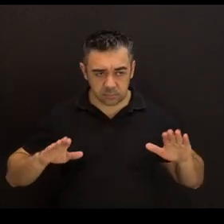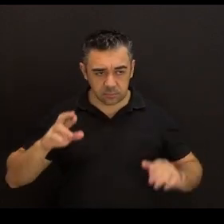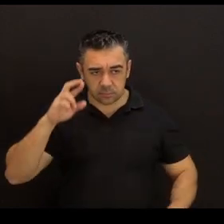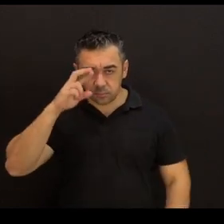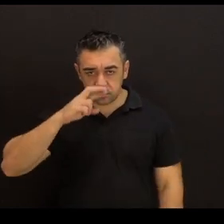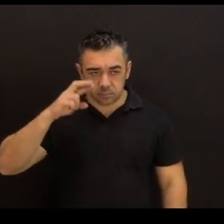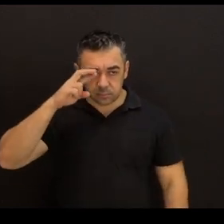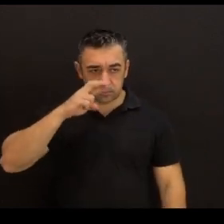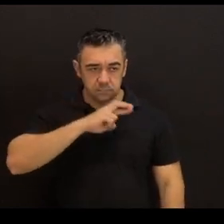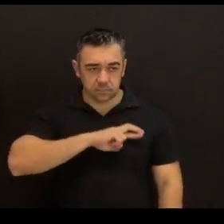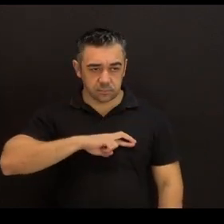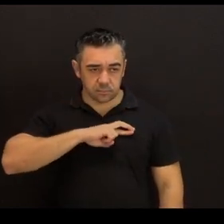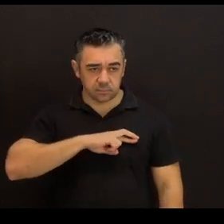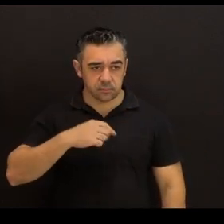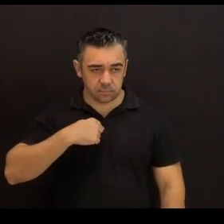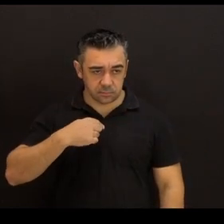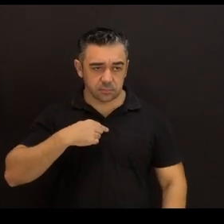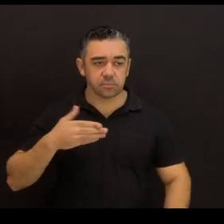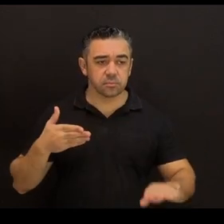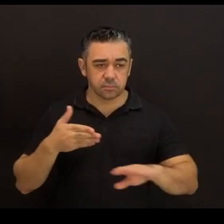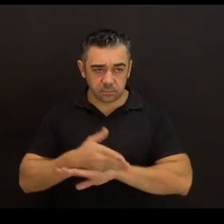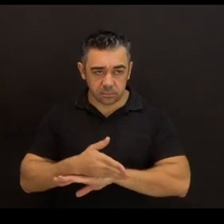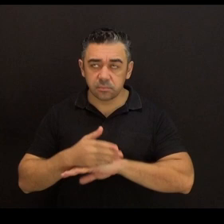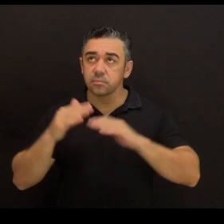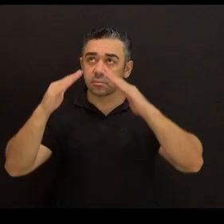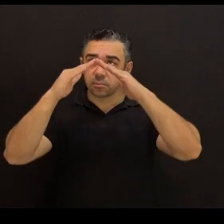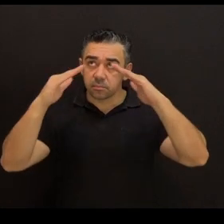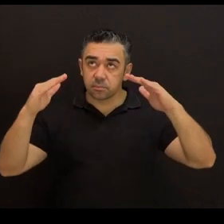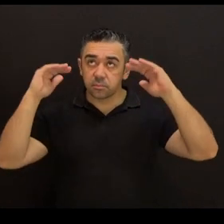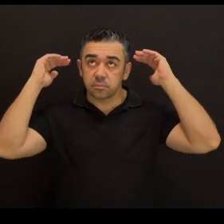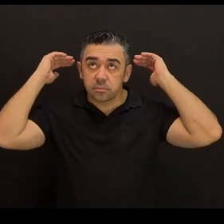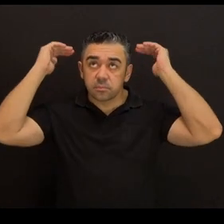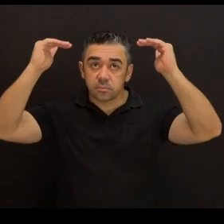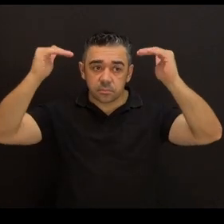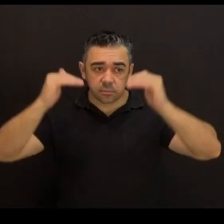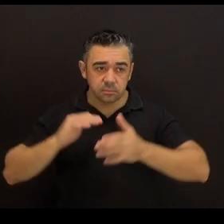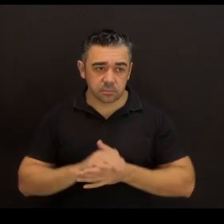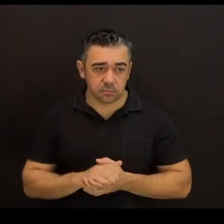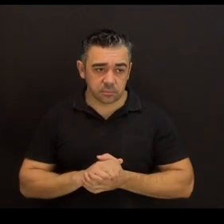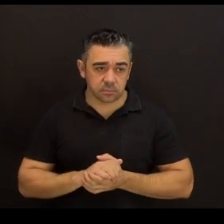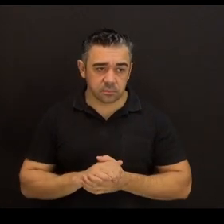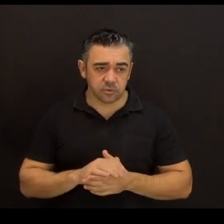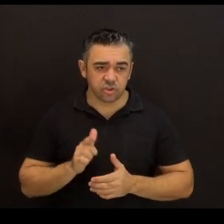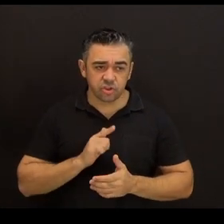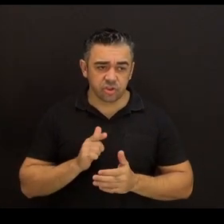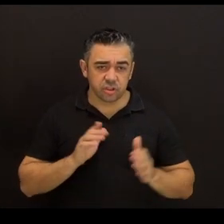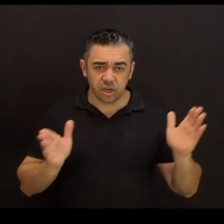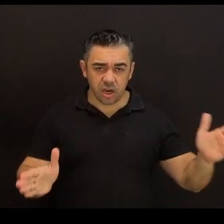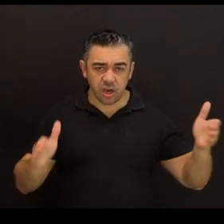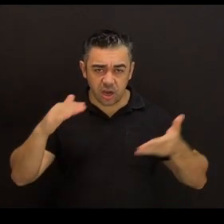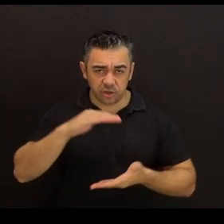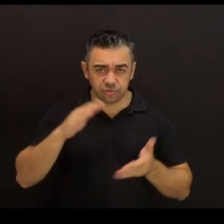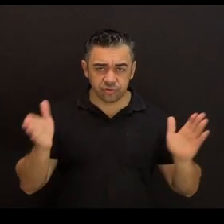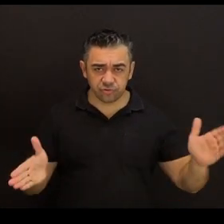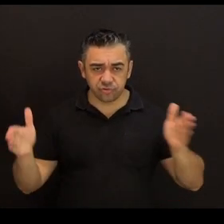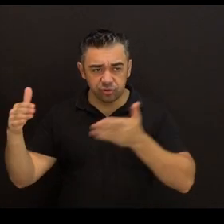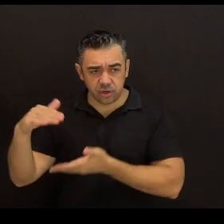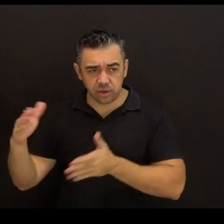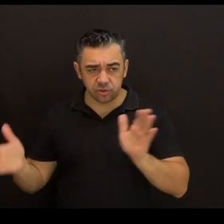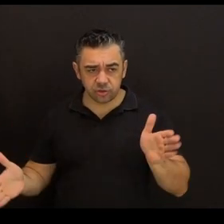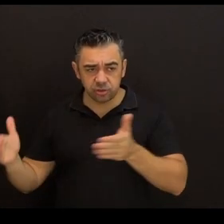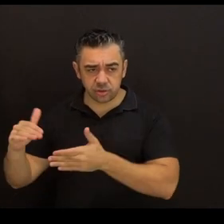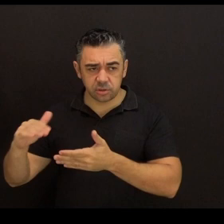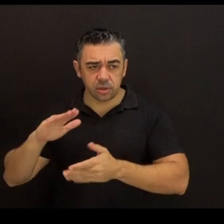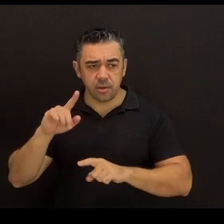fiscalização eu mesmo entrei no sótão da residência e várias caixas várias caixas de